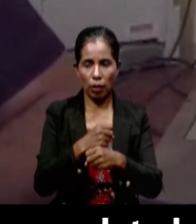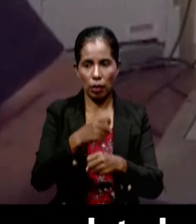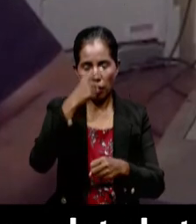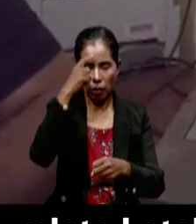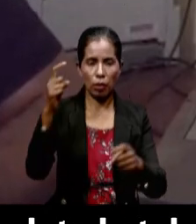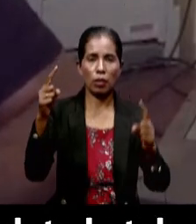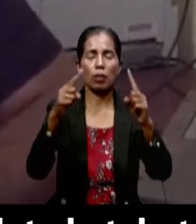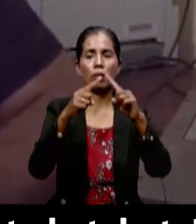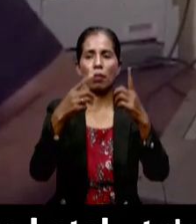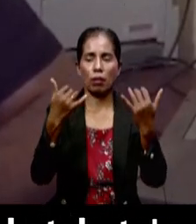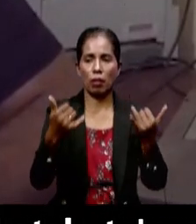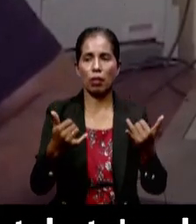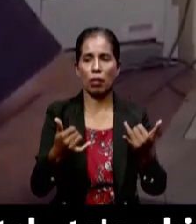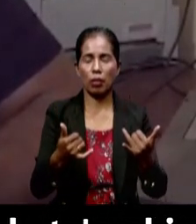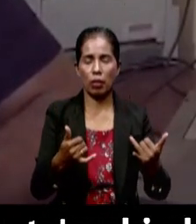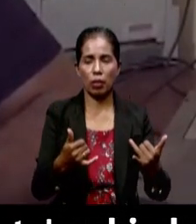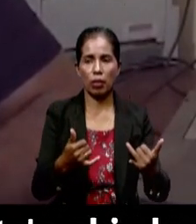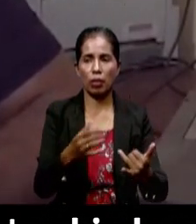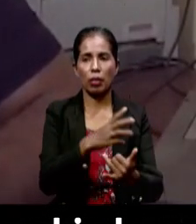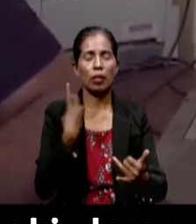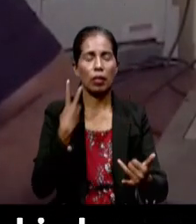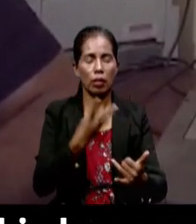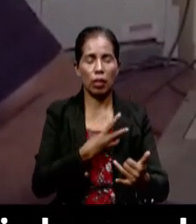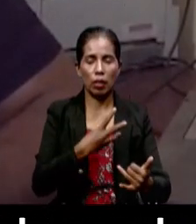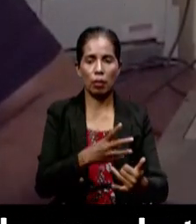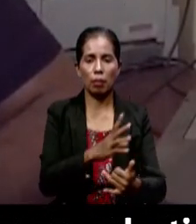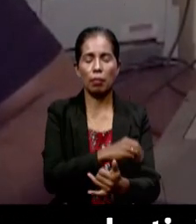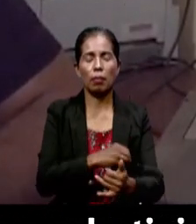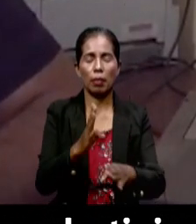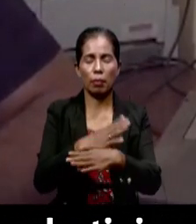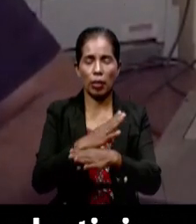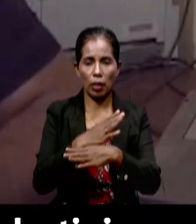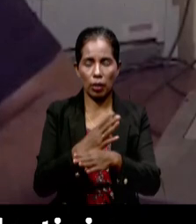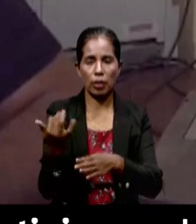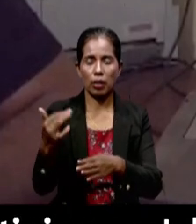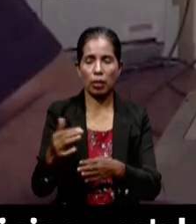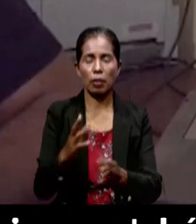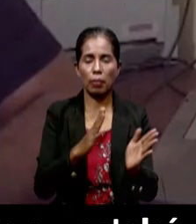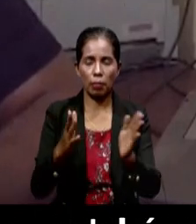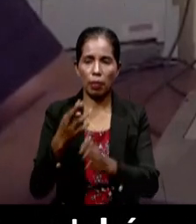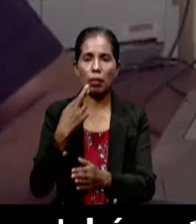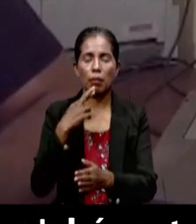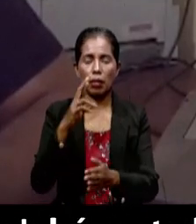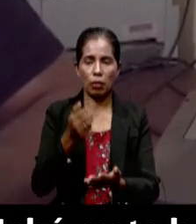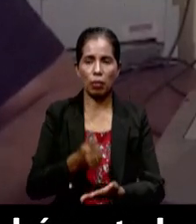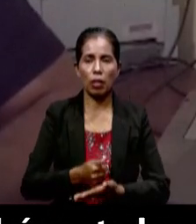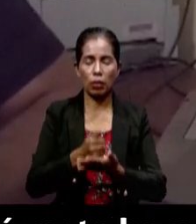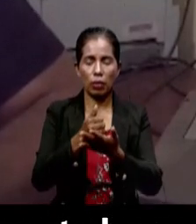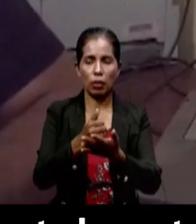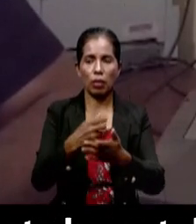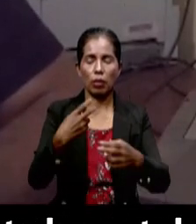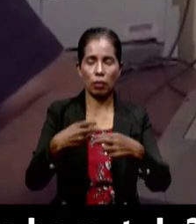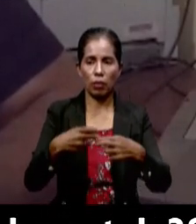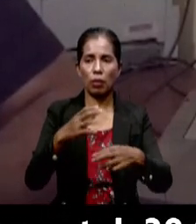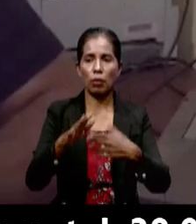to inlorong oficina debe atu responde vai a reparação atu atende vai a dificuldades no